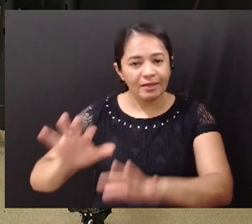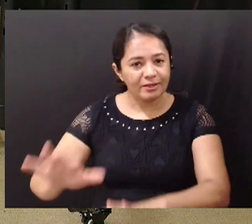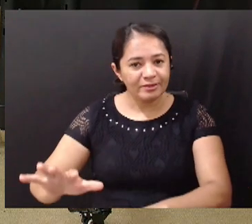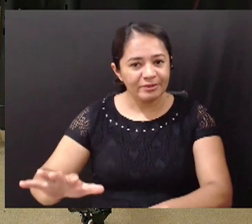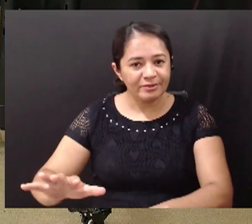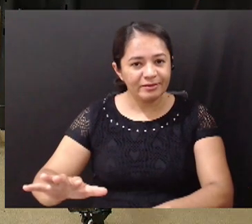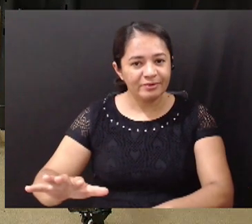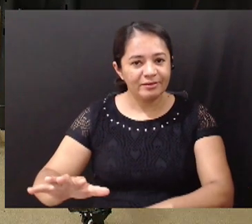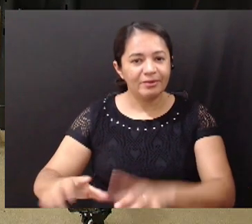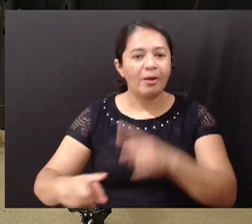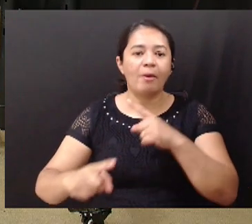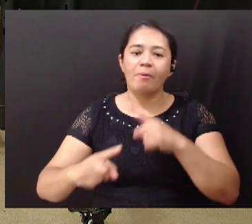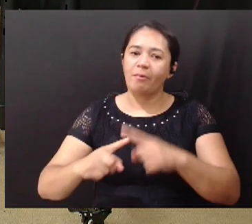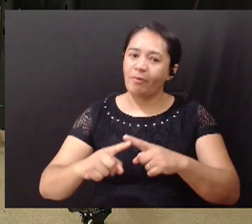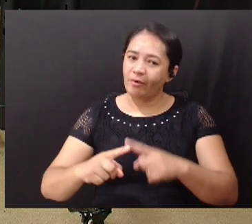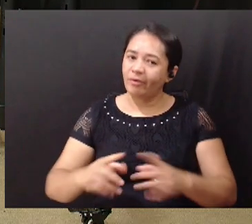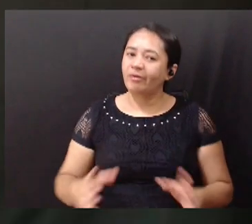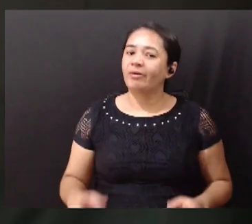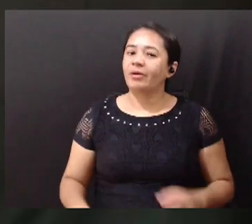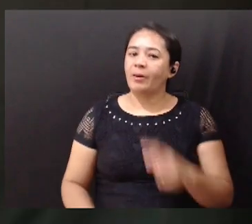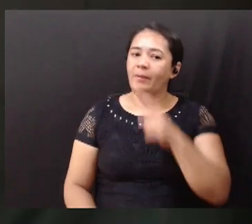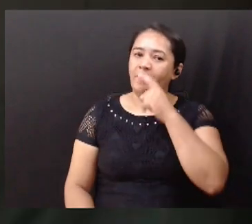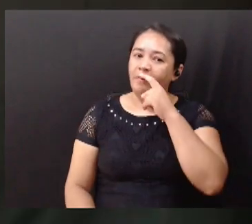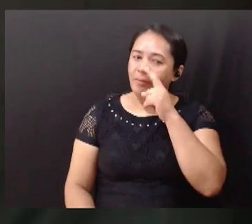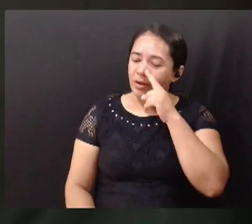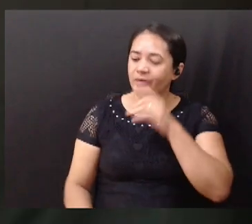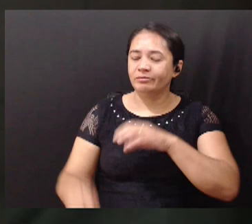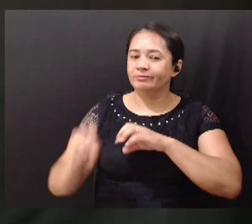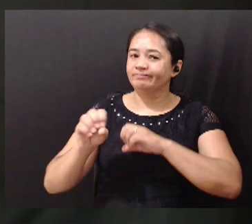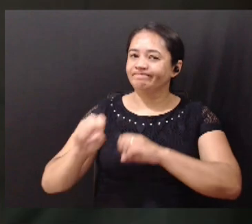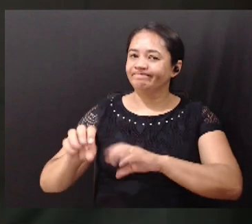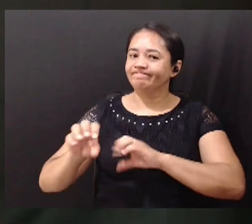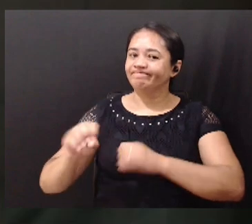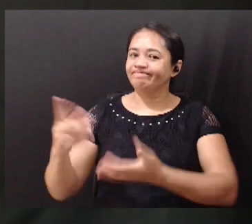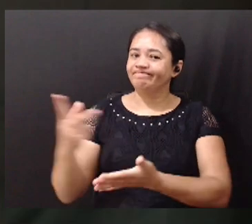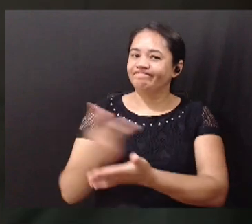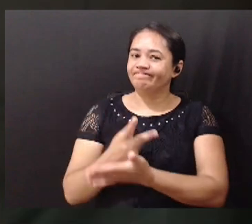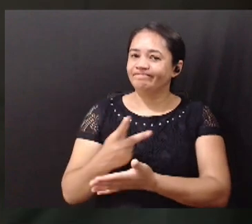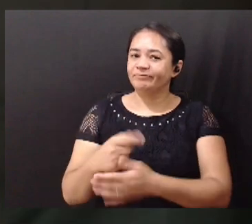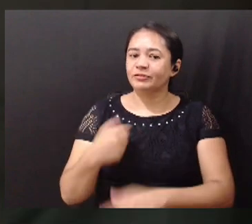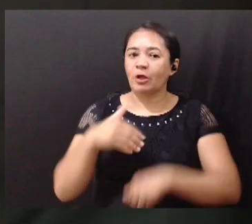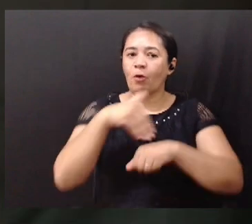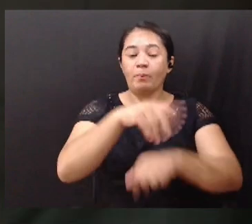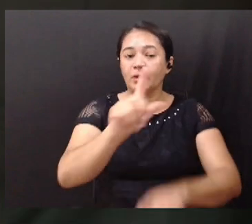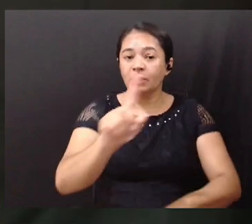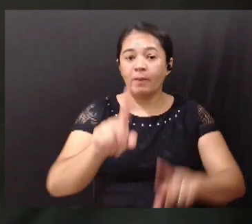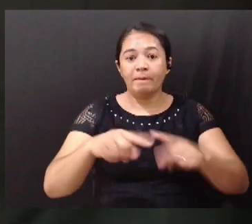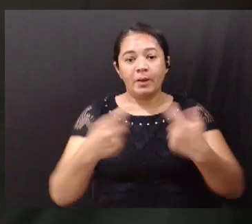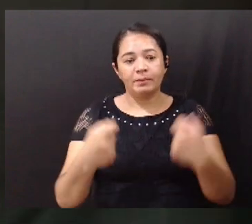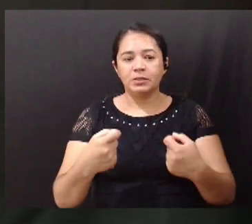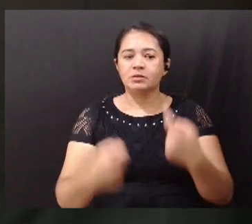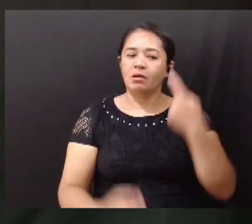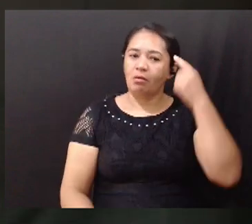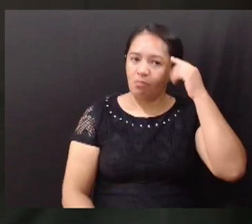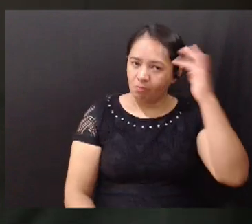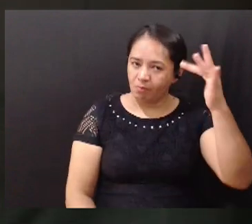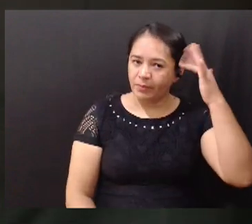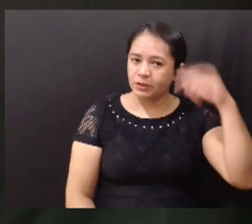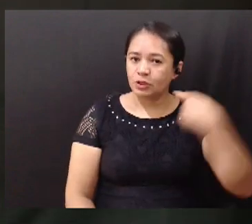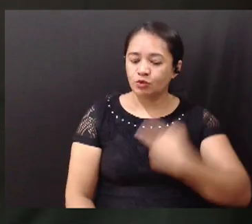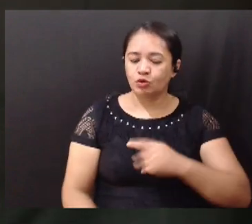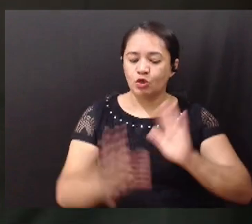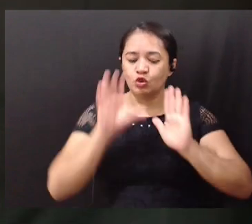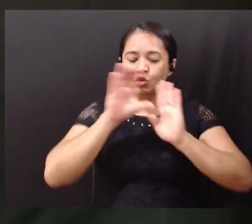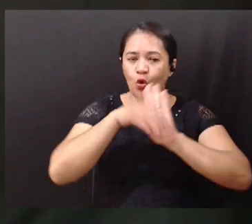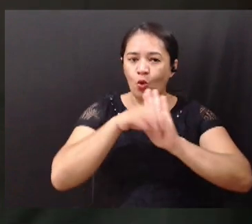por conta do ensinamento dos pais e a gente não está culpando, mas a gente precisa rever os nossos conceitos quando a gente fala de educação